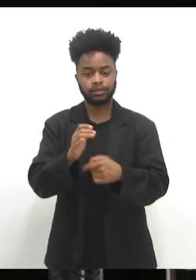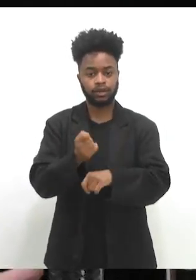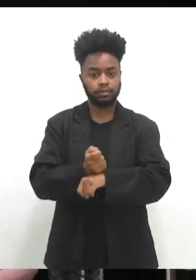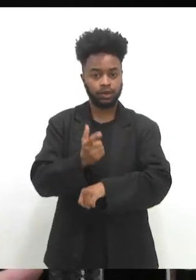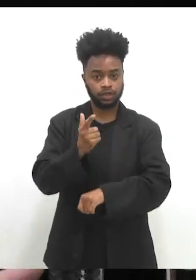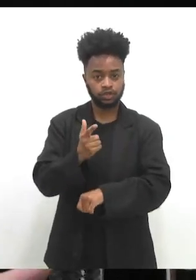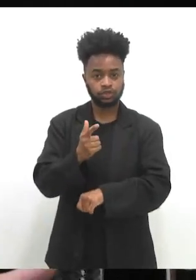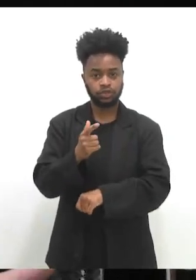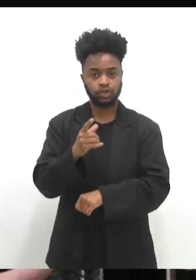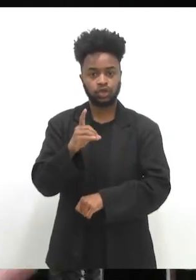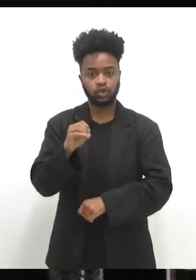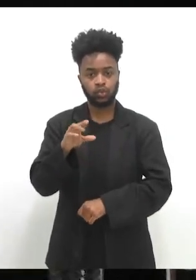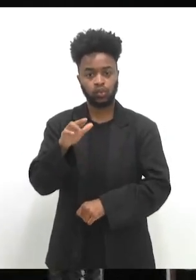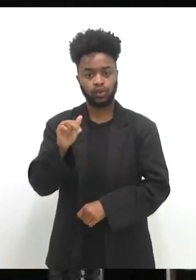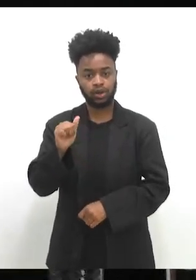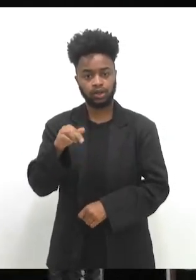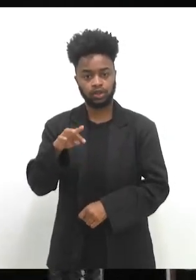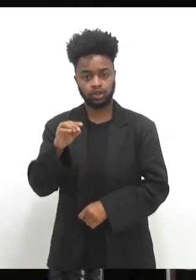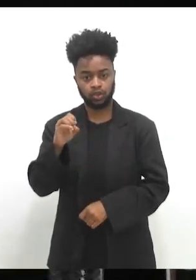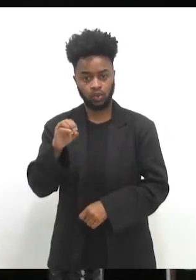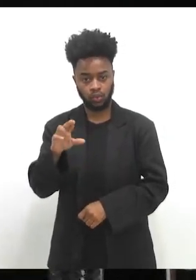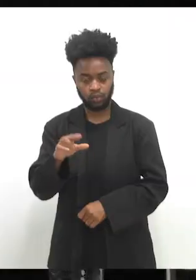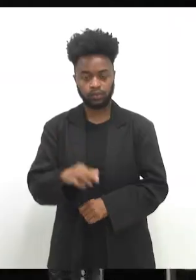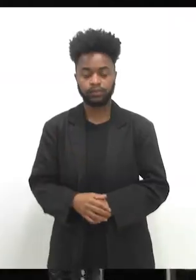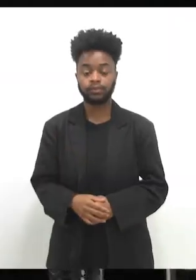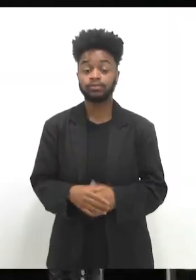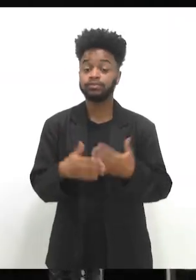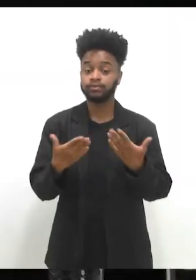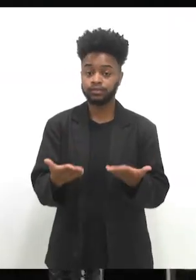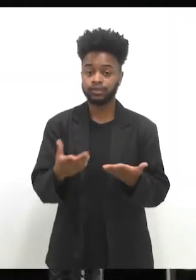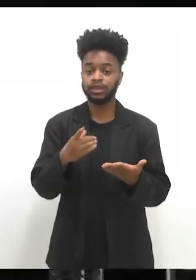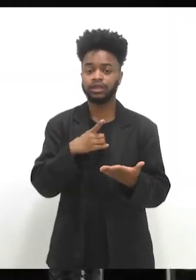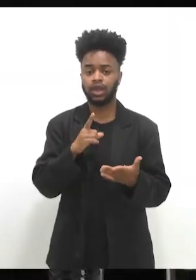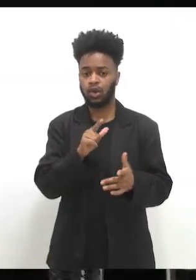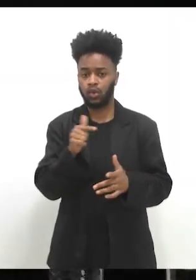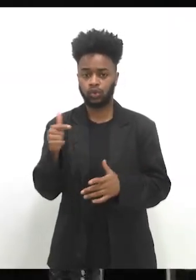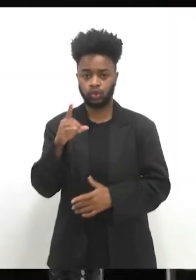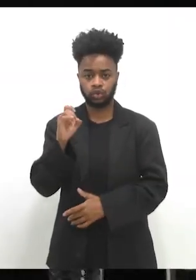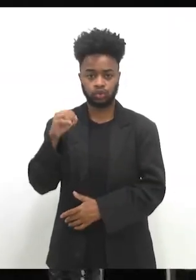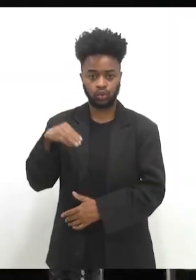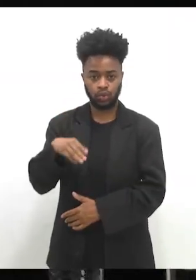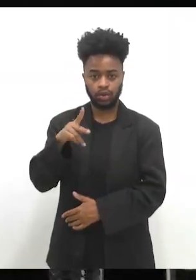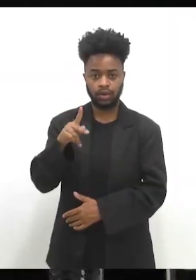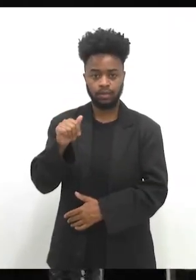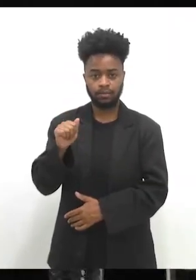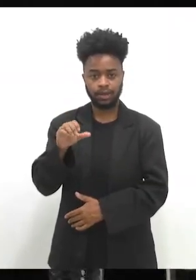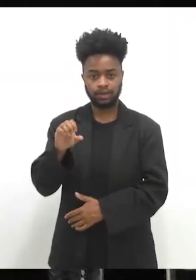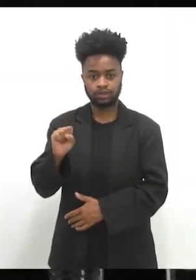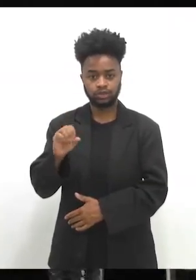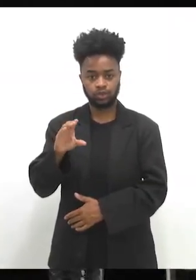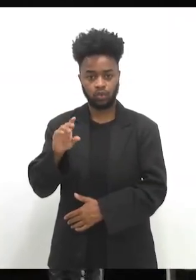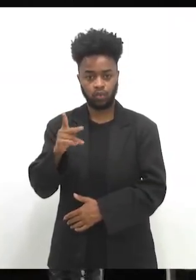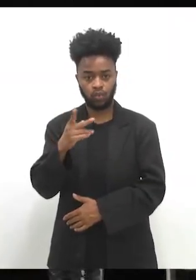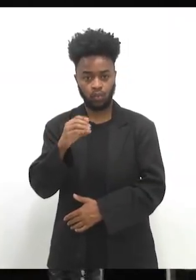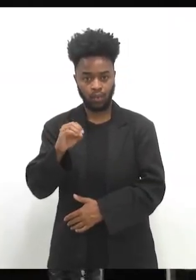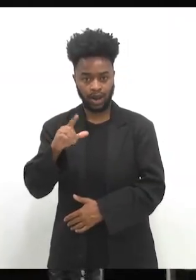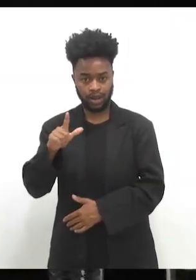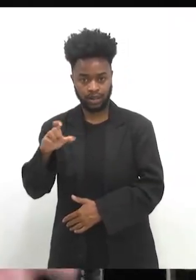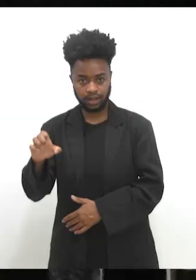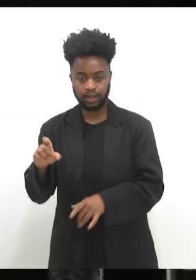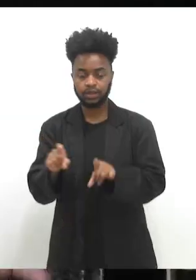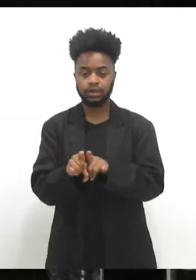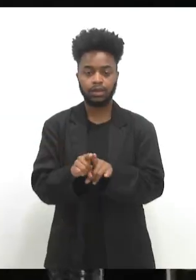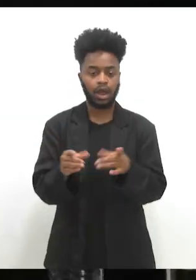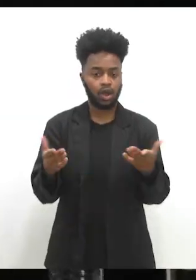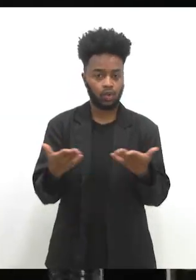Meio-Dia é Turandot. É a terceira ópera do projeto. A gente começou com Dom Pasquale, a segunda foi a italiana em Argel, e a